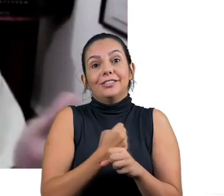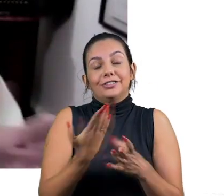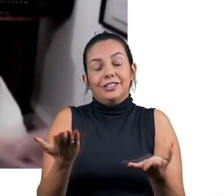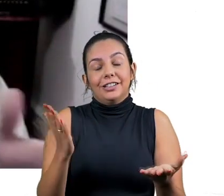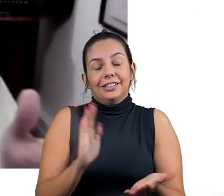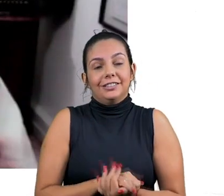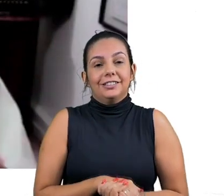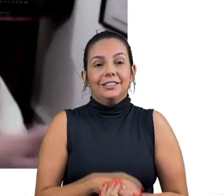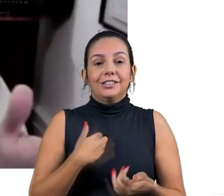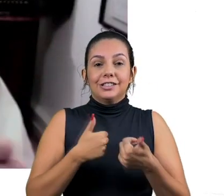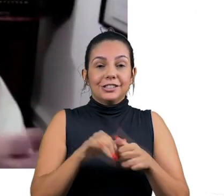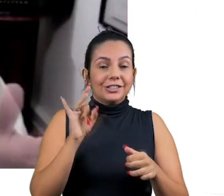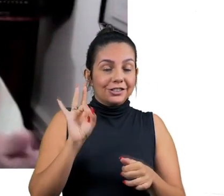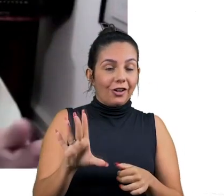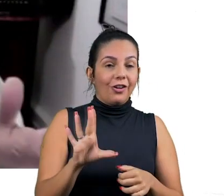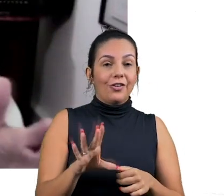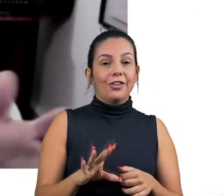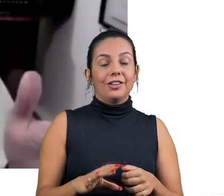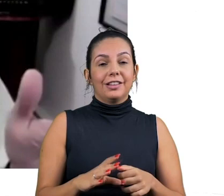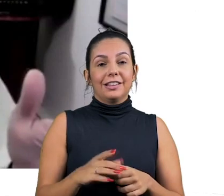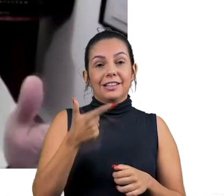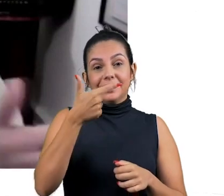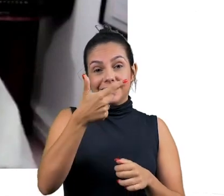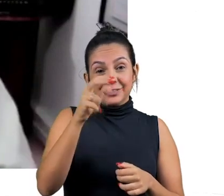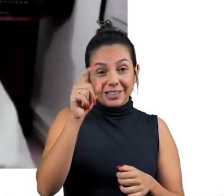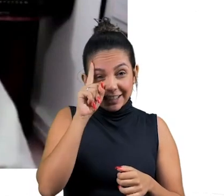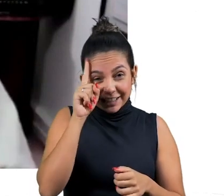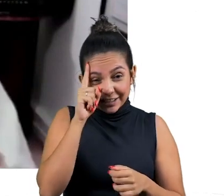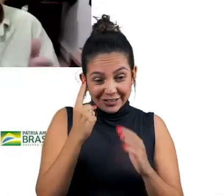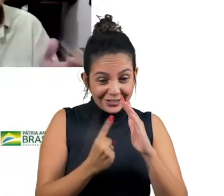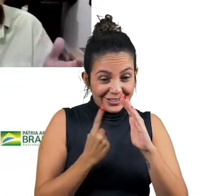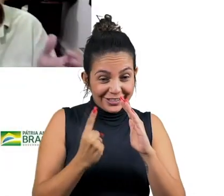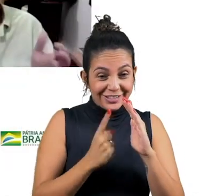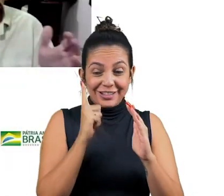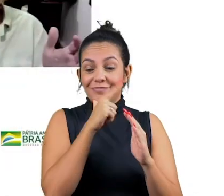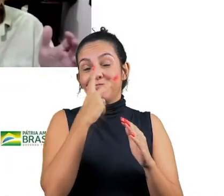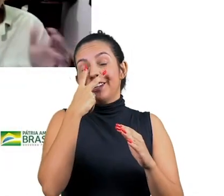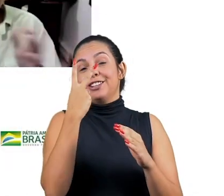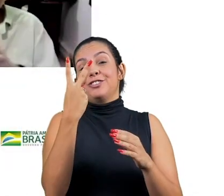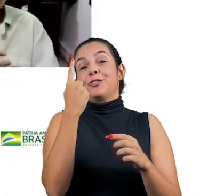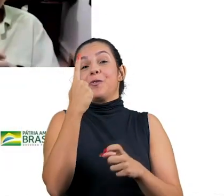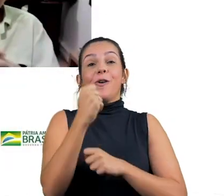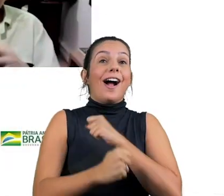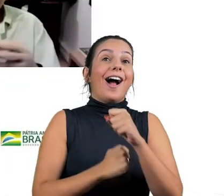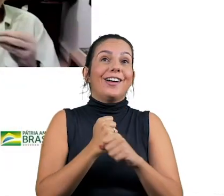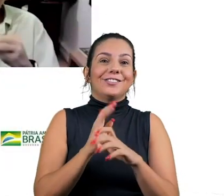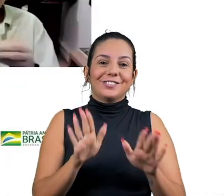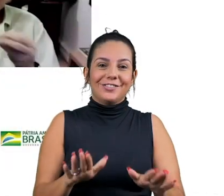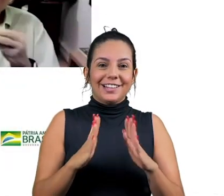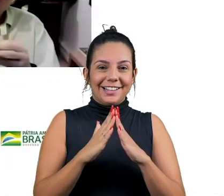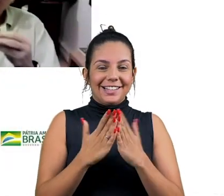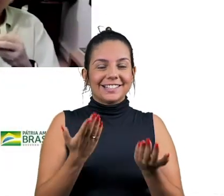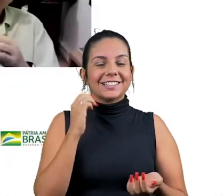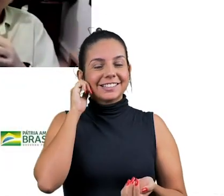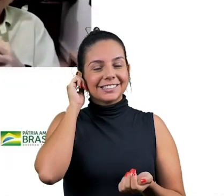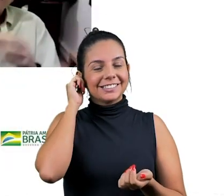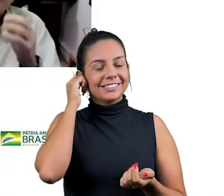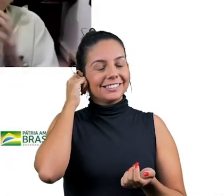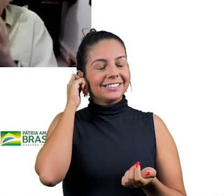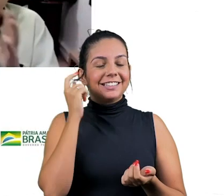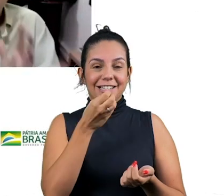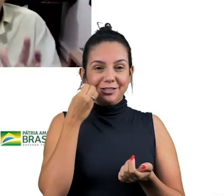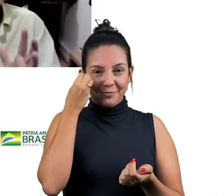que eu esteja só há mais de 250 dias isolado. Parece que eu estou há mais de um ano, tá certo? Quer dizer, então essa